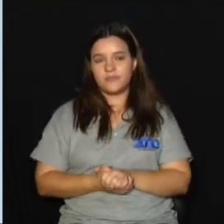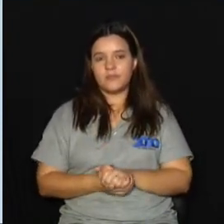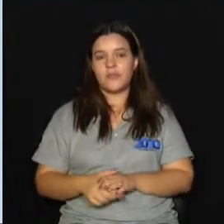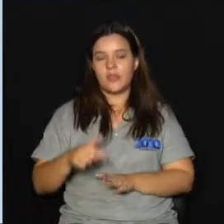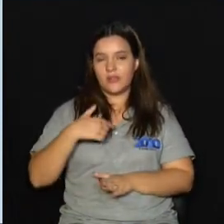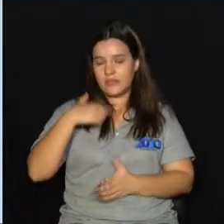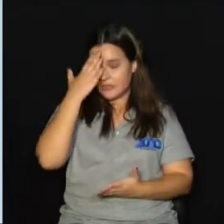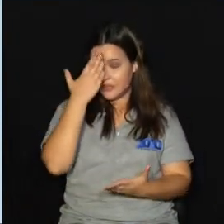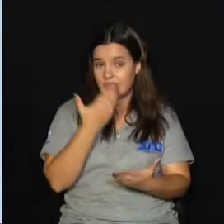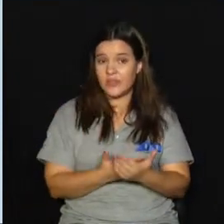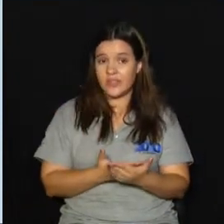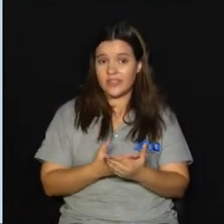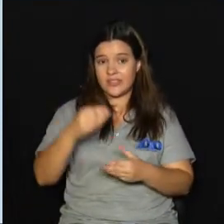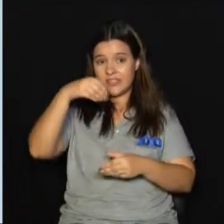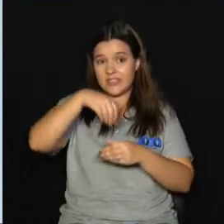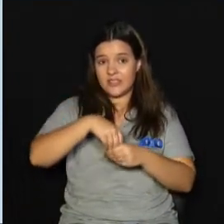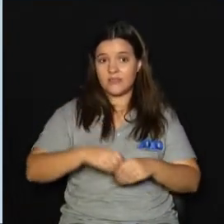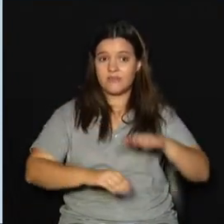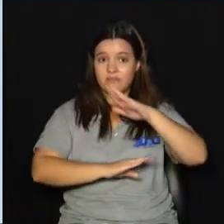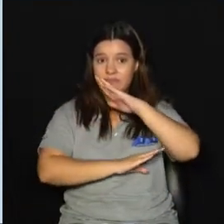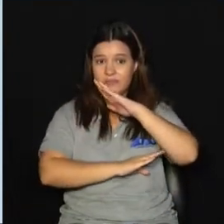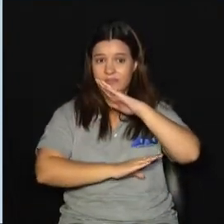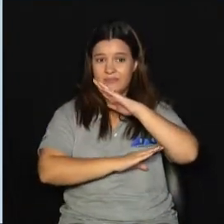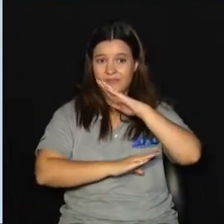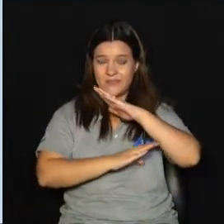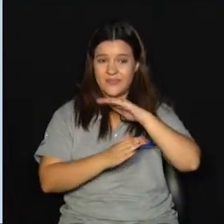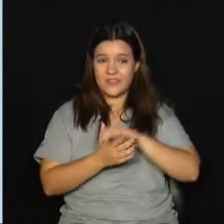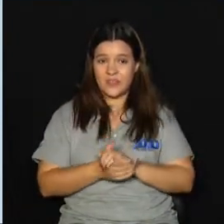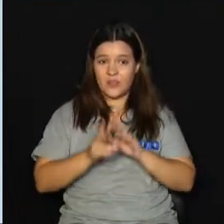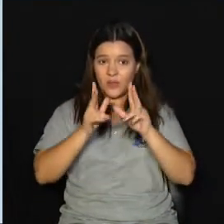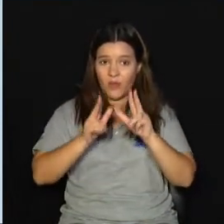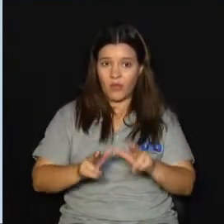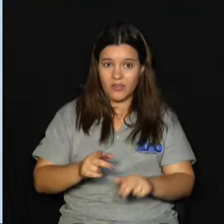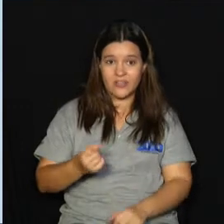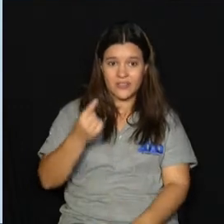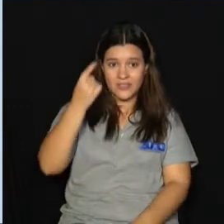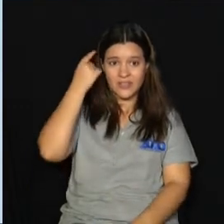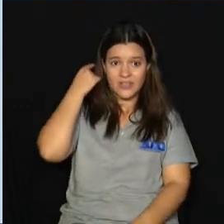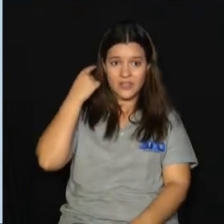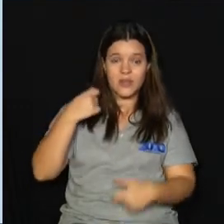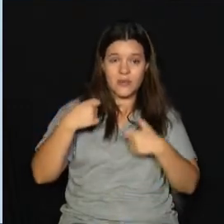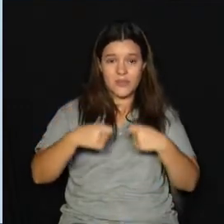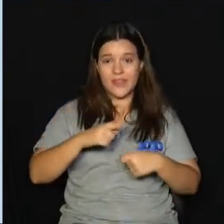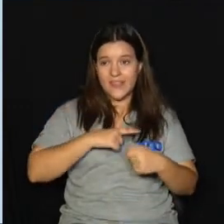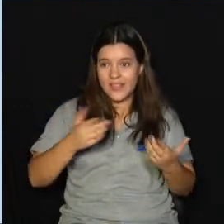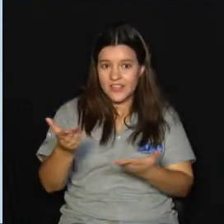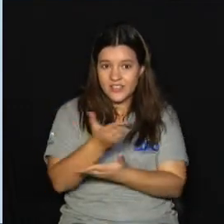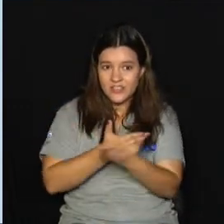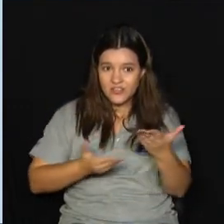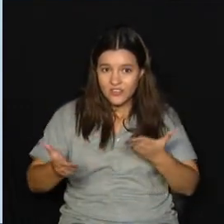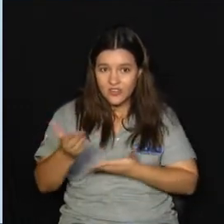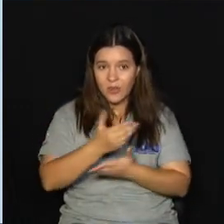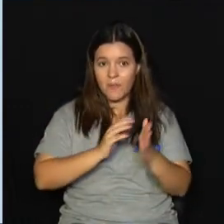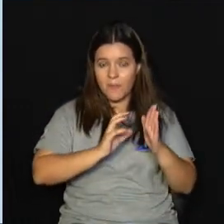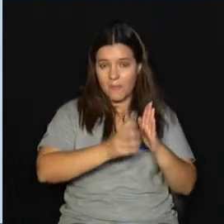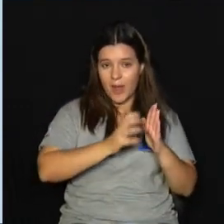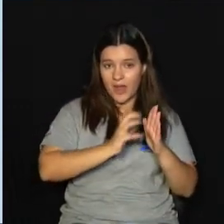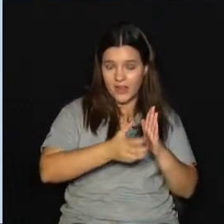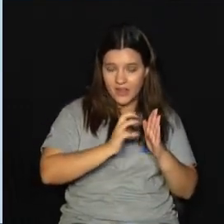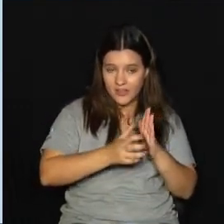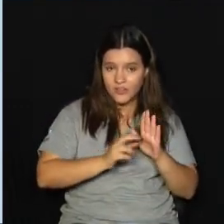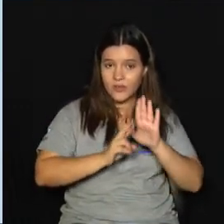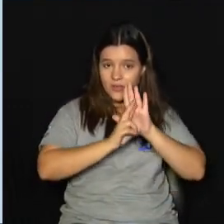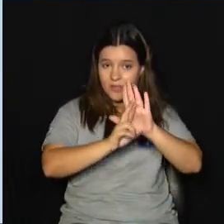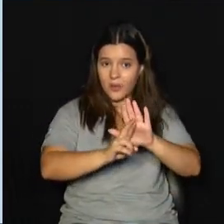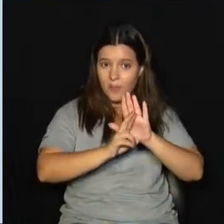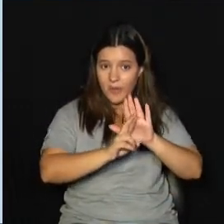dentro da Câmara, elas, igual a gente estava falando antes, né, elas têm que ter esse diálogo com as siglas, né, com as legendas que elas estão